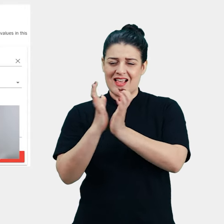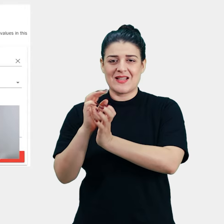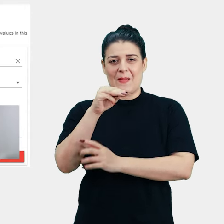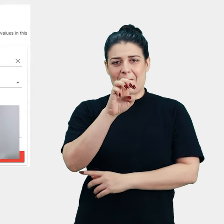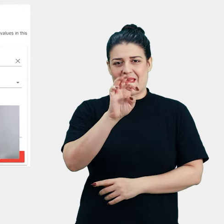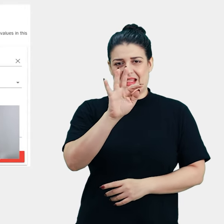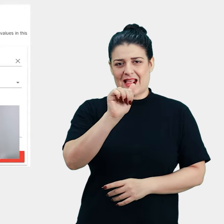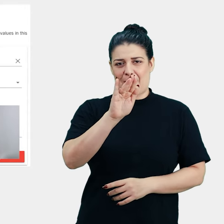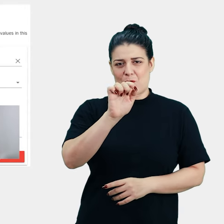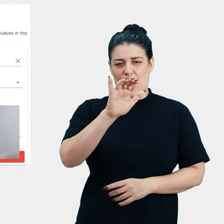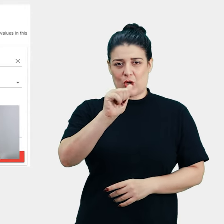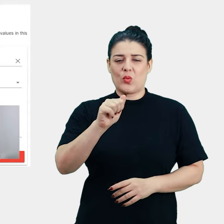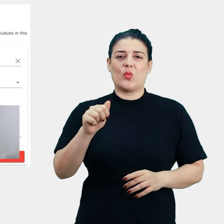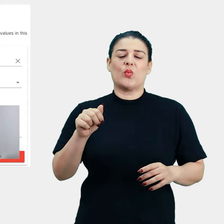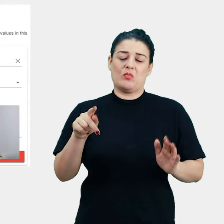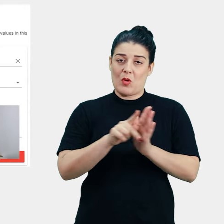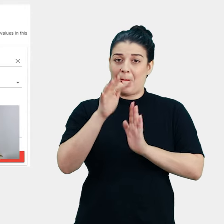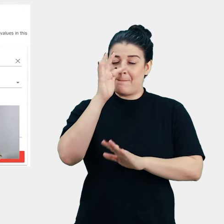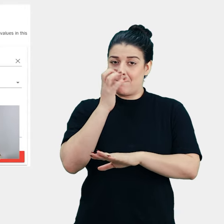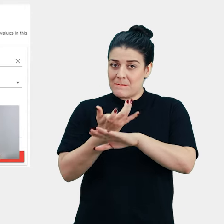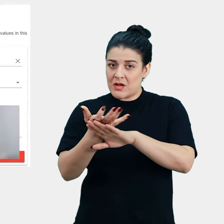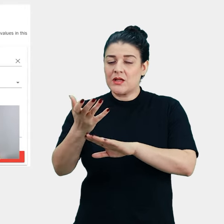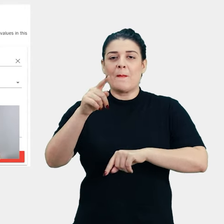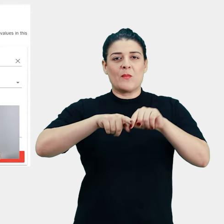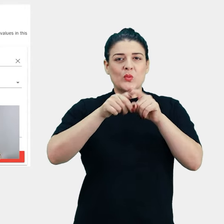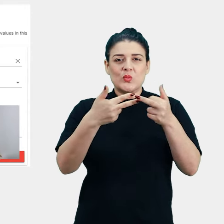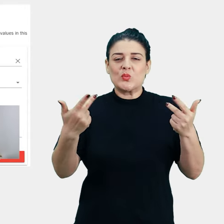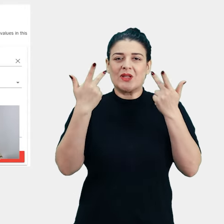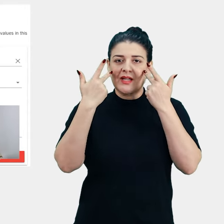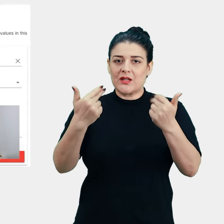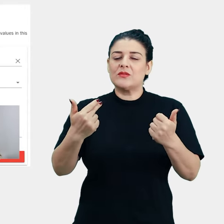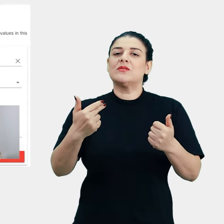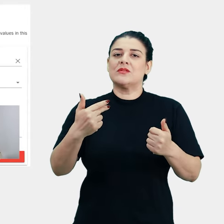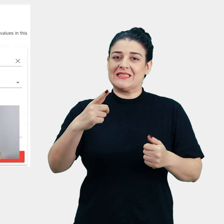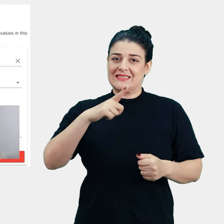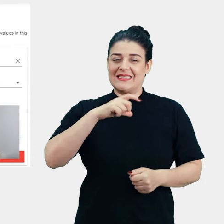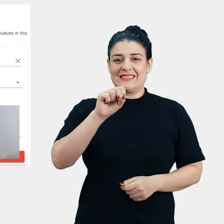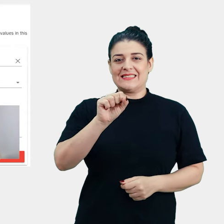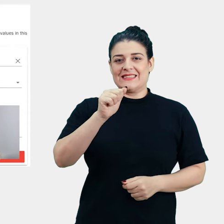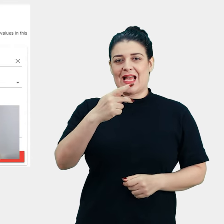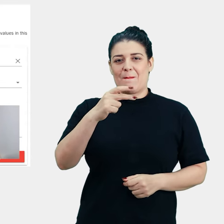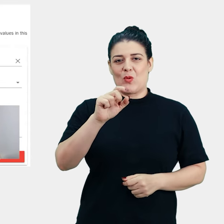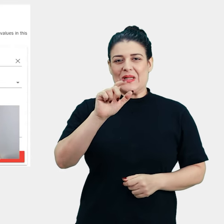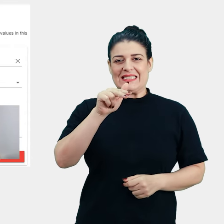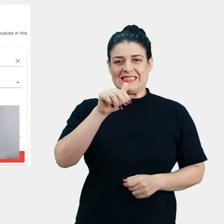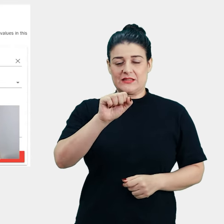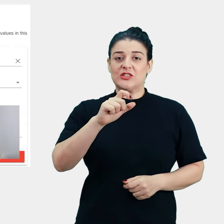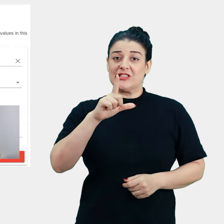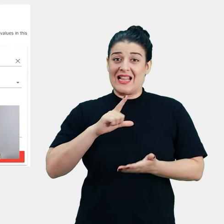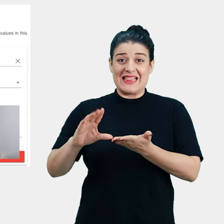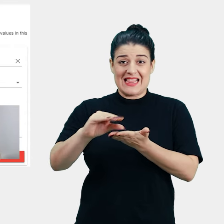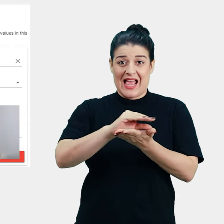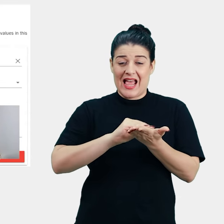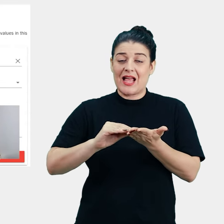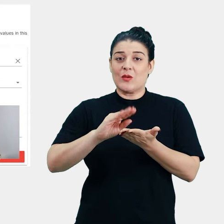secundários produzidos pelas plantas, né? Dentre os produtos naturais, nós temos as saponinas. Existe esse banco de dados